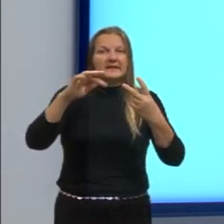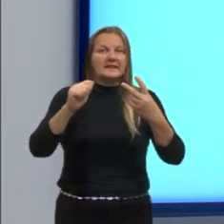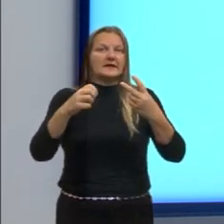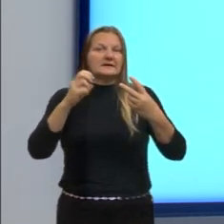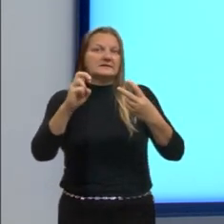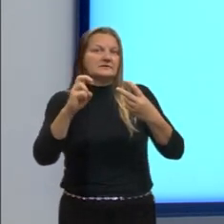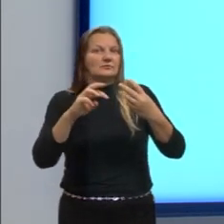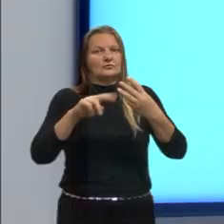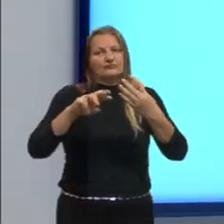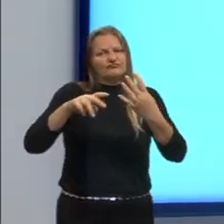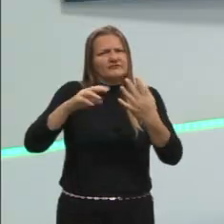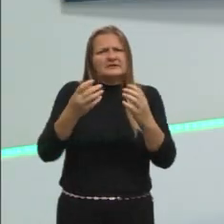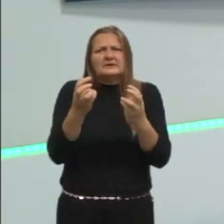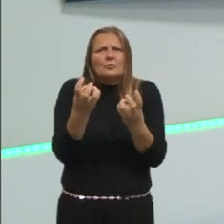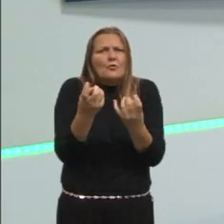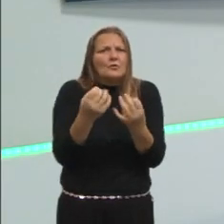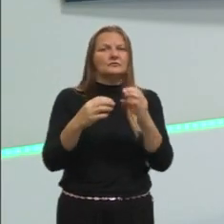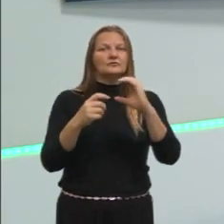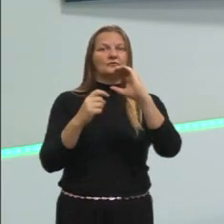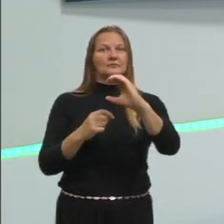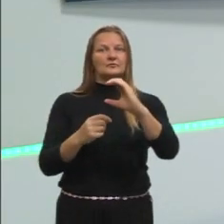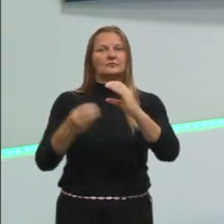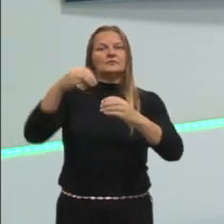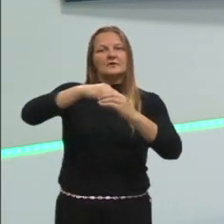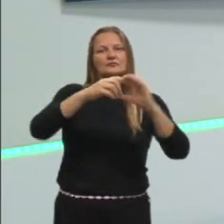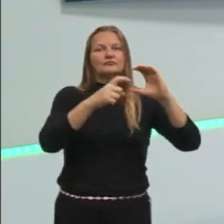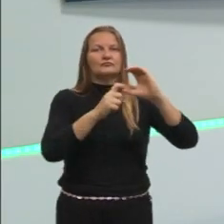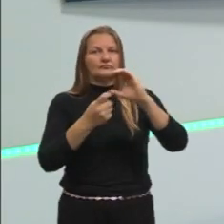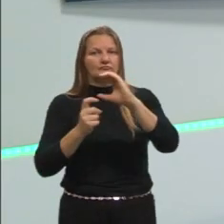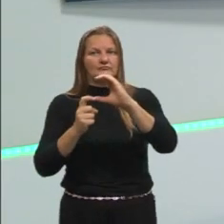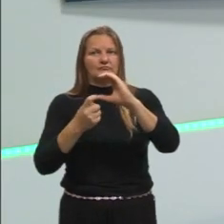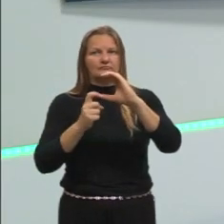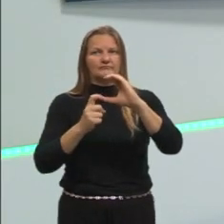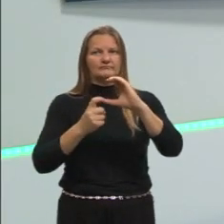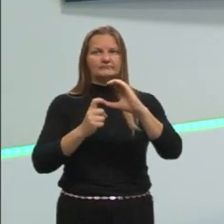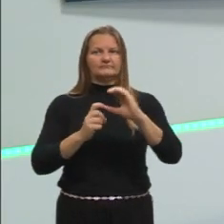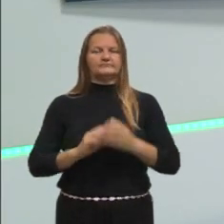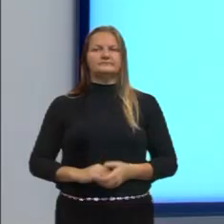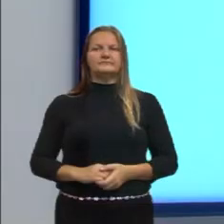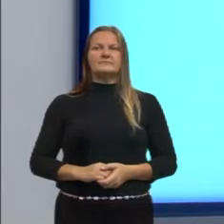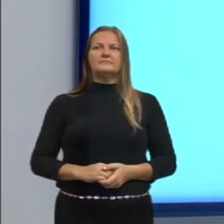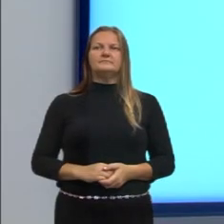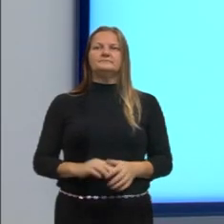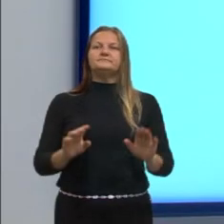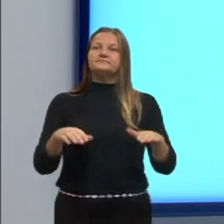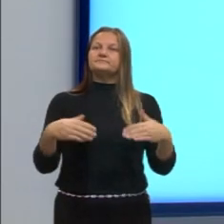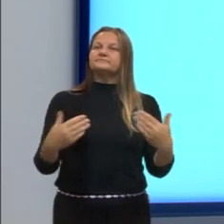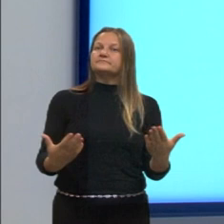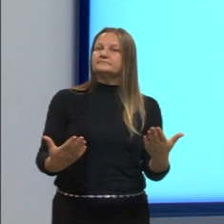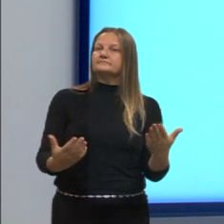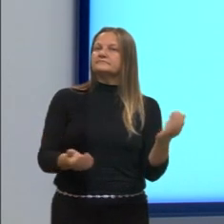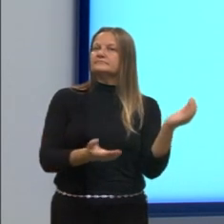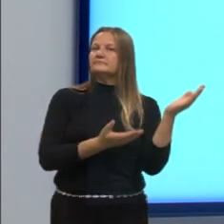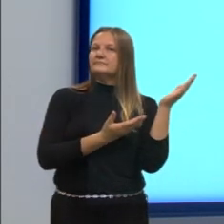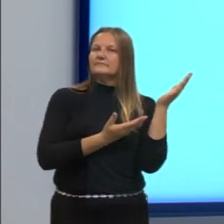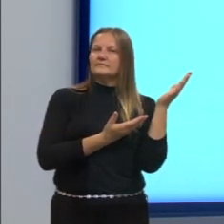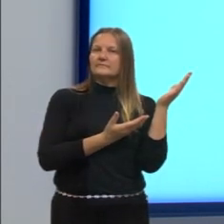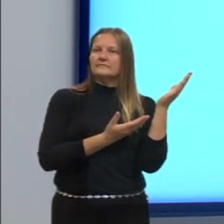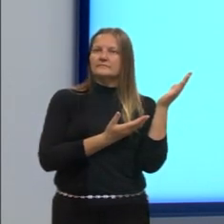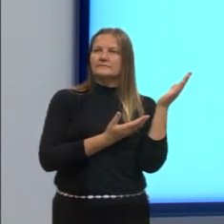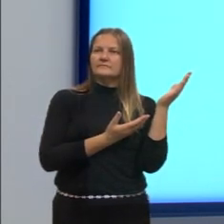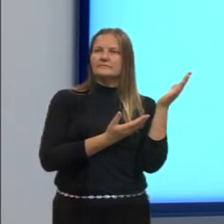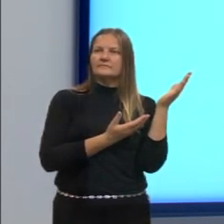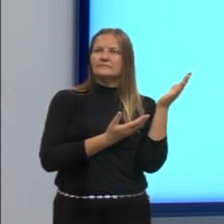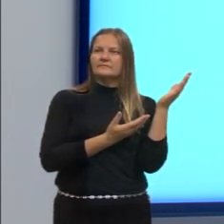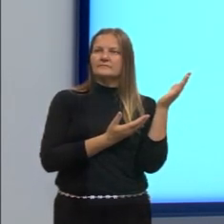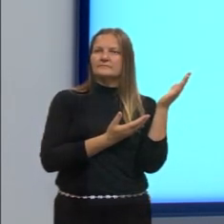a quantidade de carbono presente na sua cadeia carbônica bom eles podem ser divididos né os